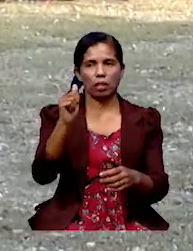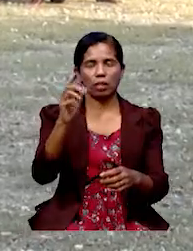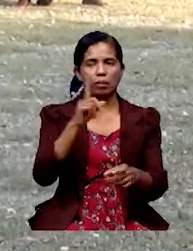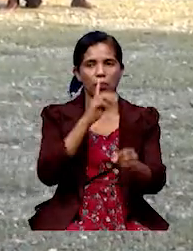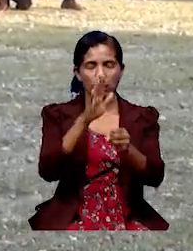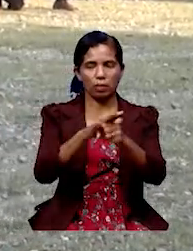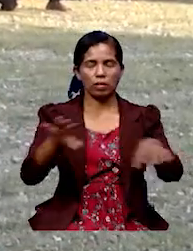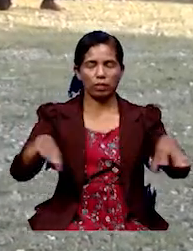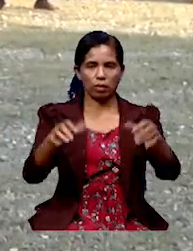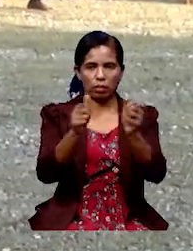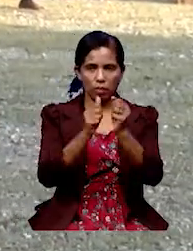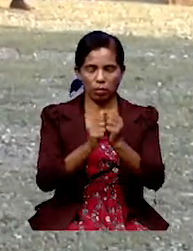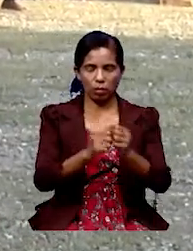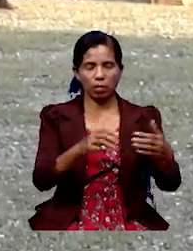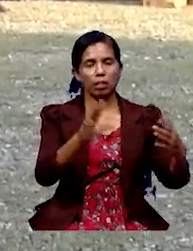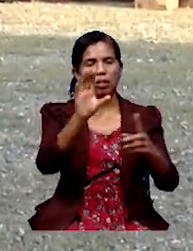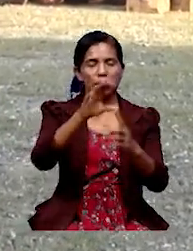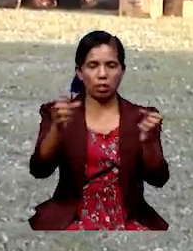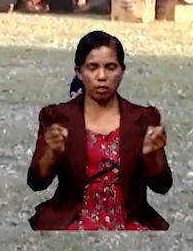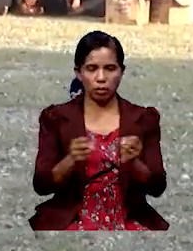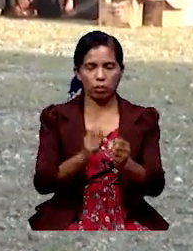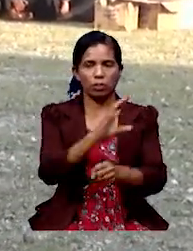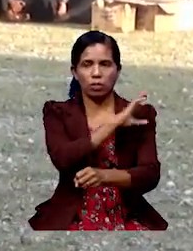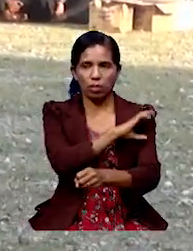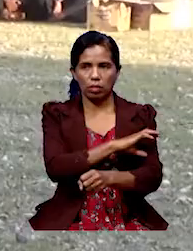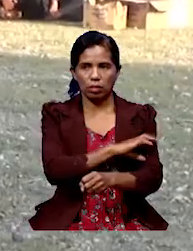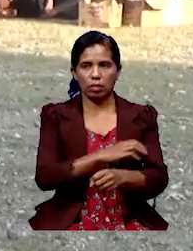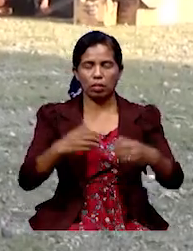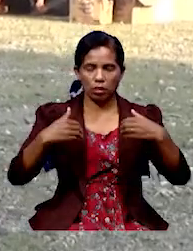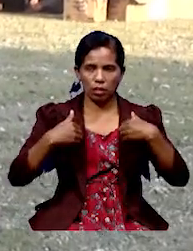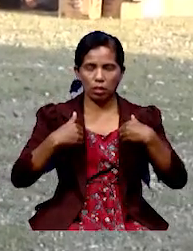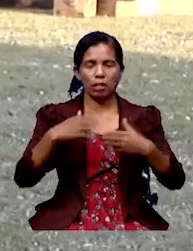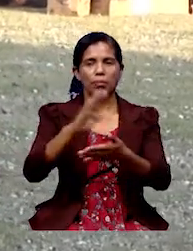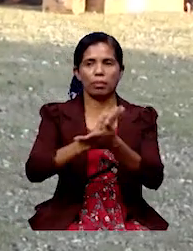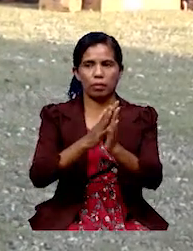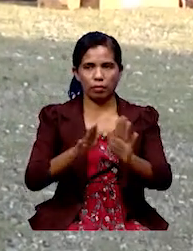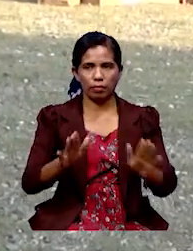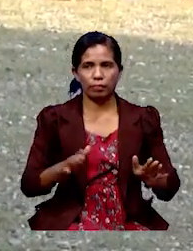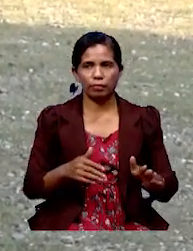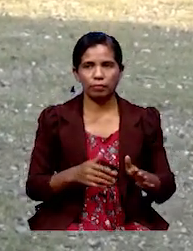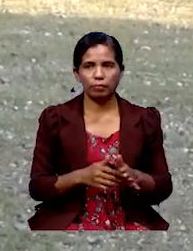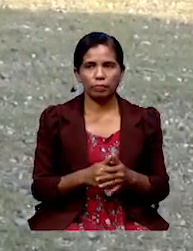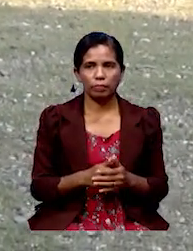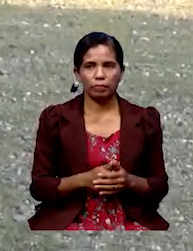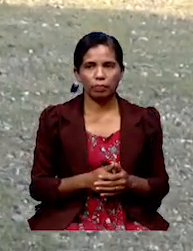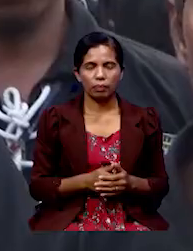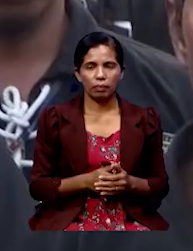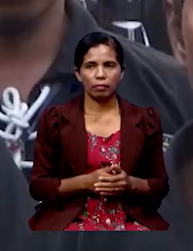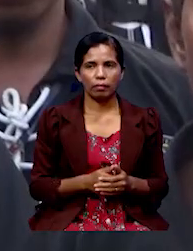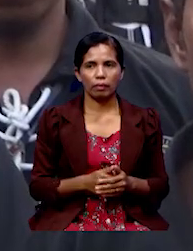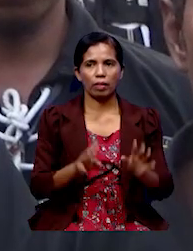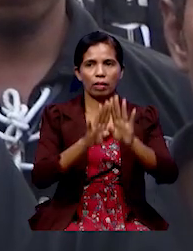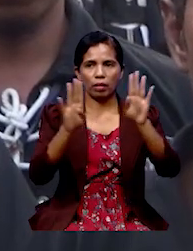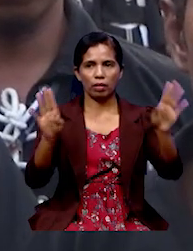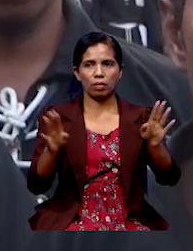se serviço amutu ko autoridade lokal no autoridade segurança ho di kria stabilidade. Agora reativa ona nene bawe ne